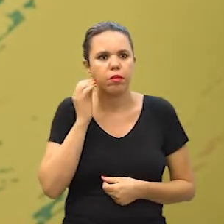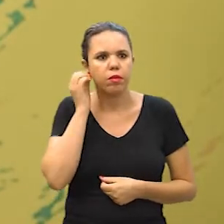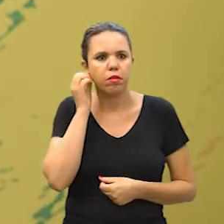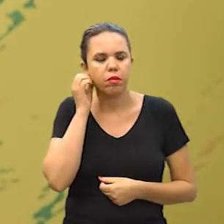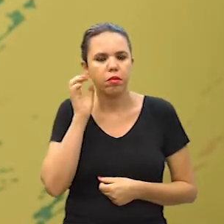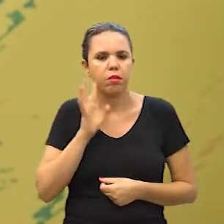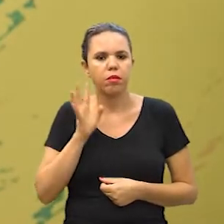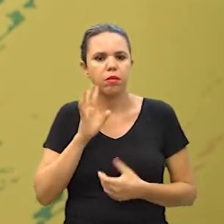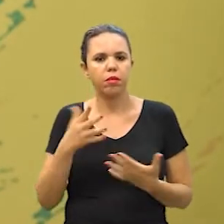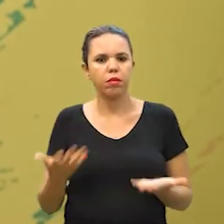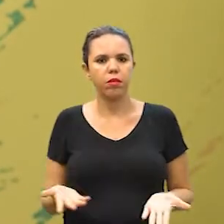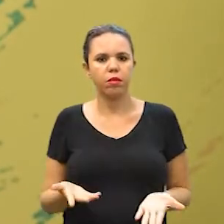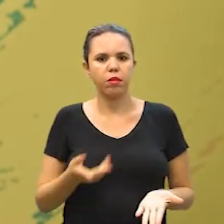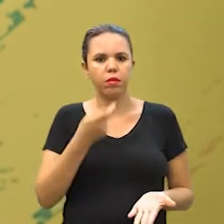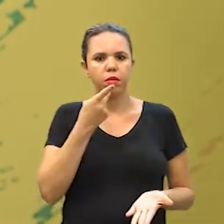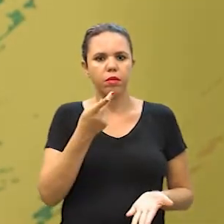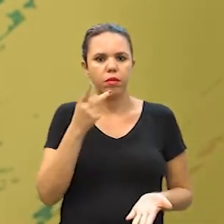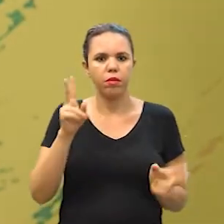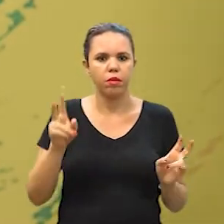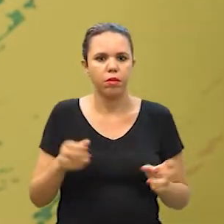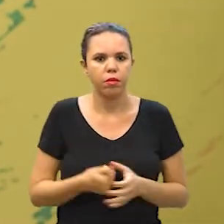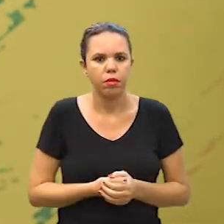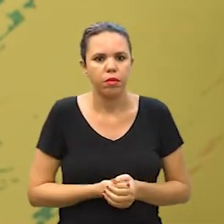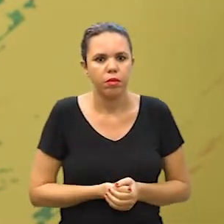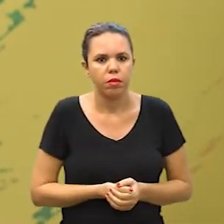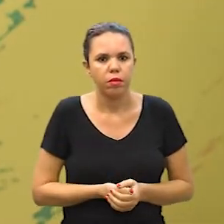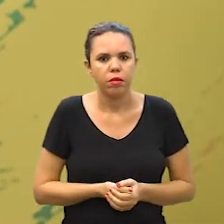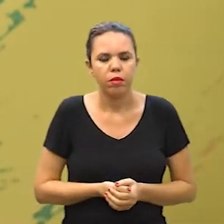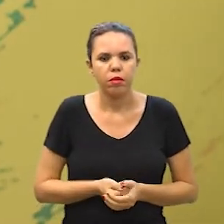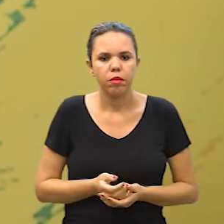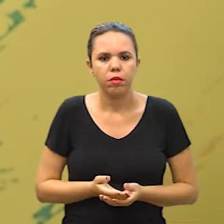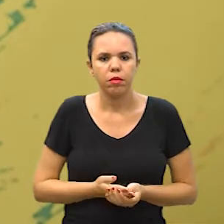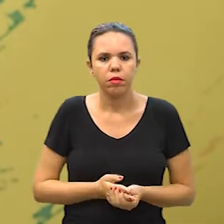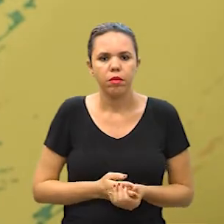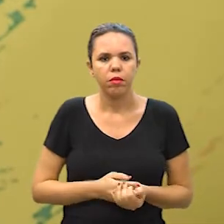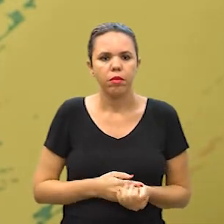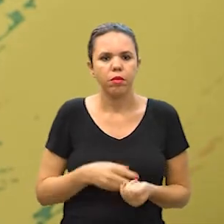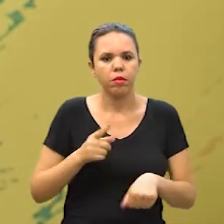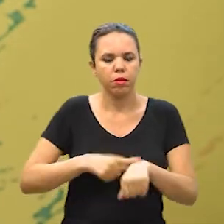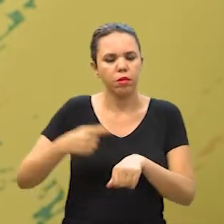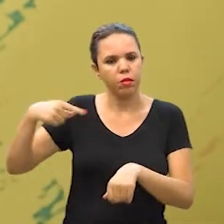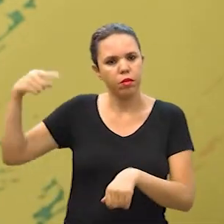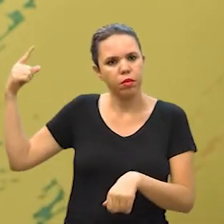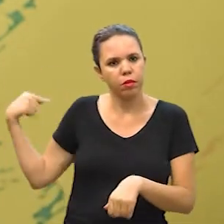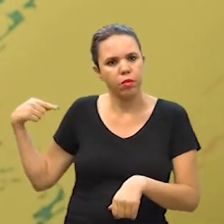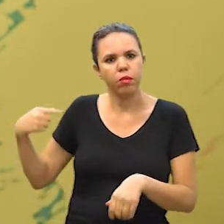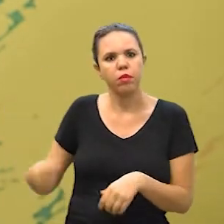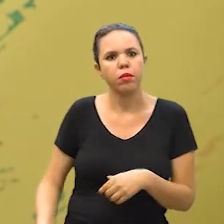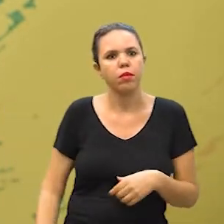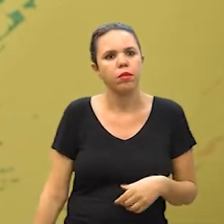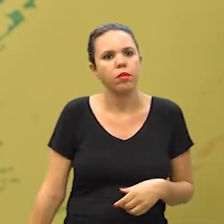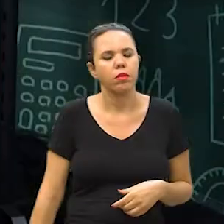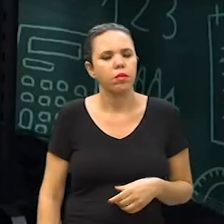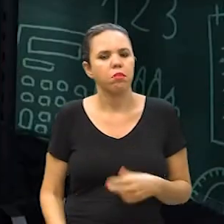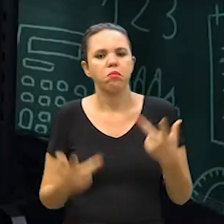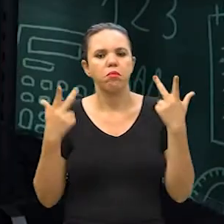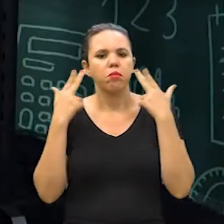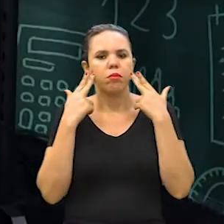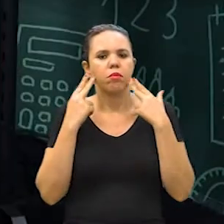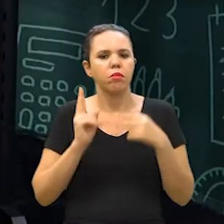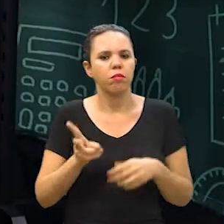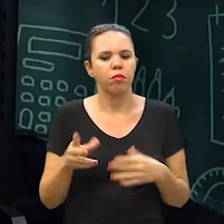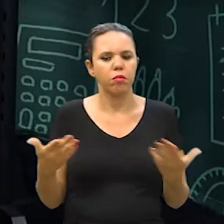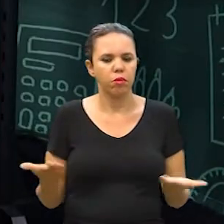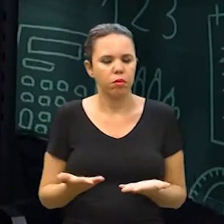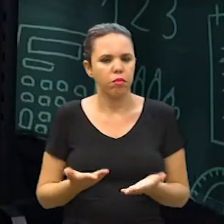que legal. Eu estava dizendo aqui, né, Mário, que no meu tempo era super comum,